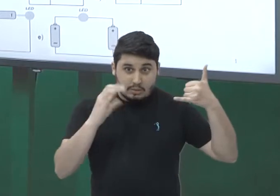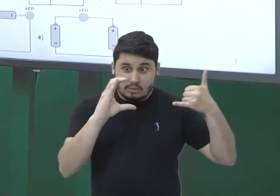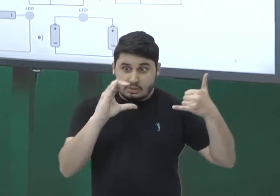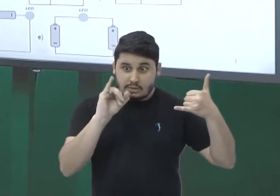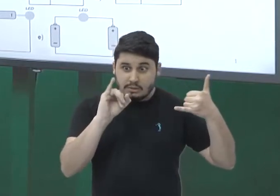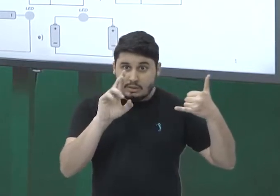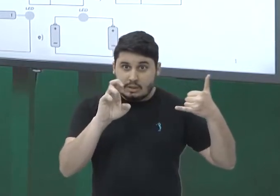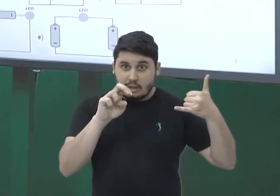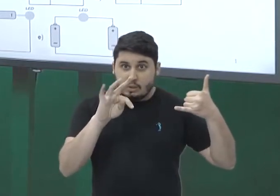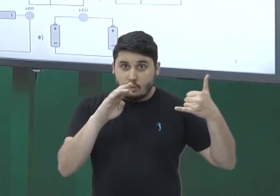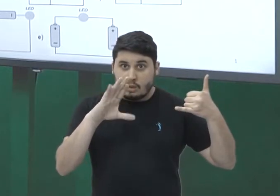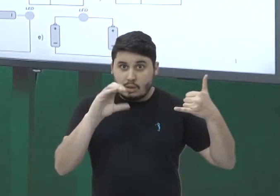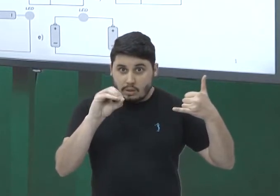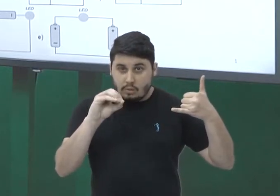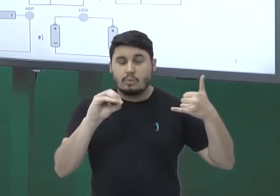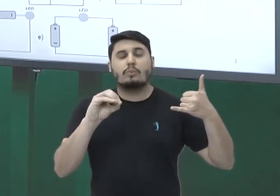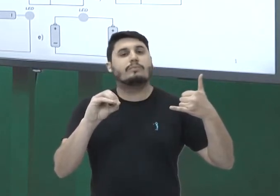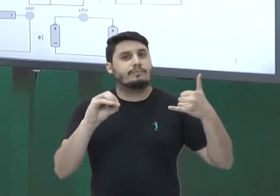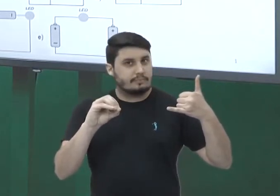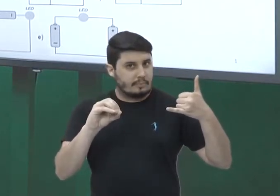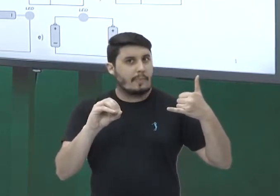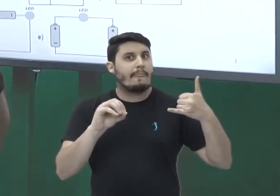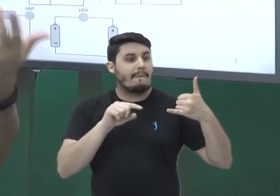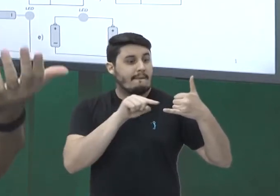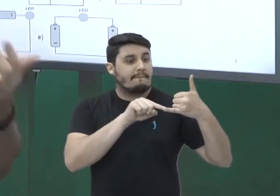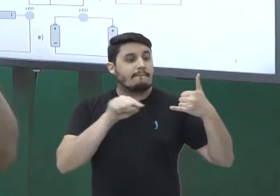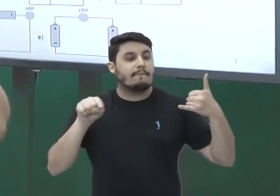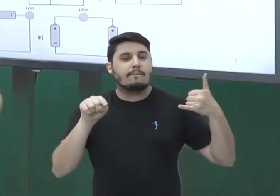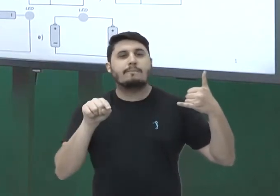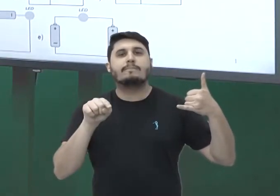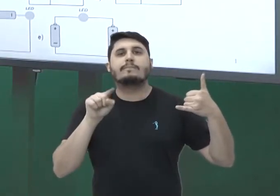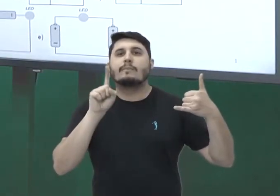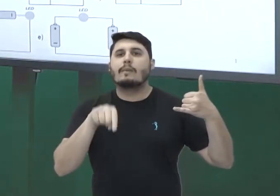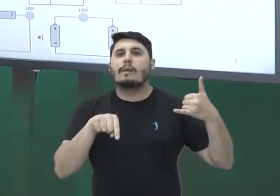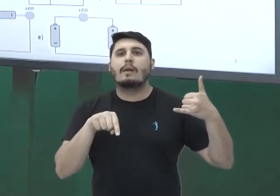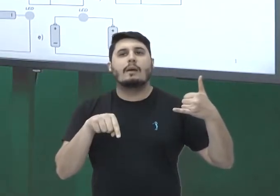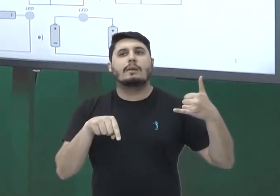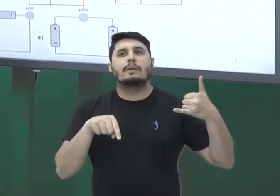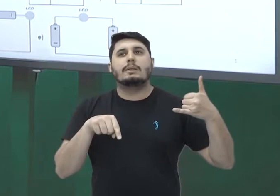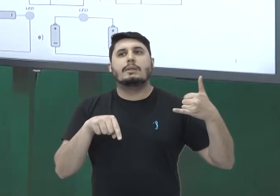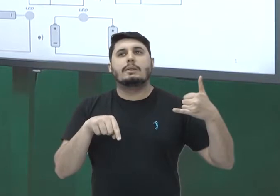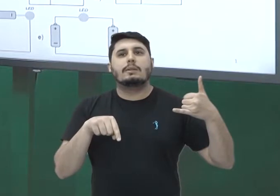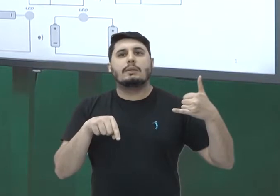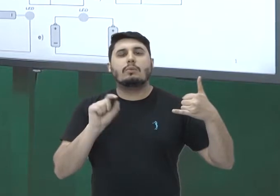um gerador, como nós colocamos o nome, apesar de não gerar nada, né, ele apenas